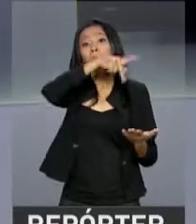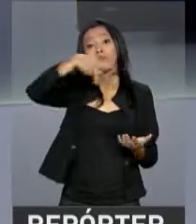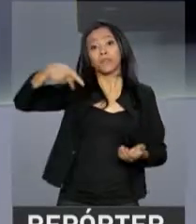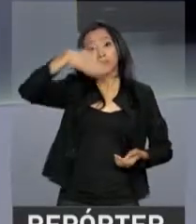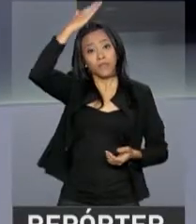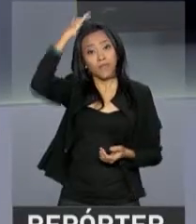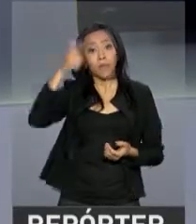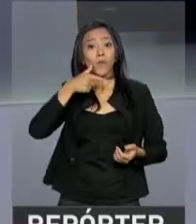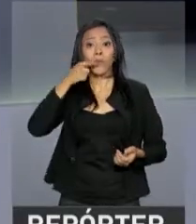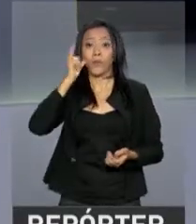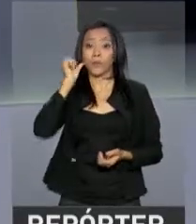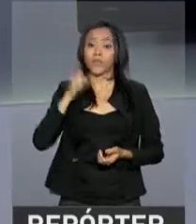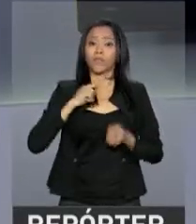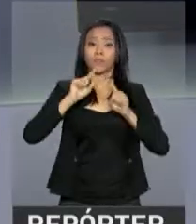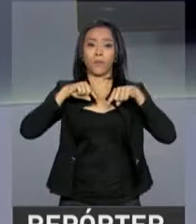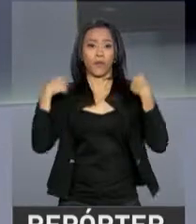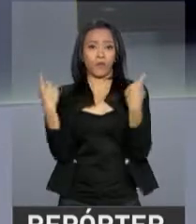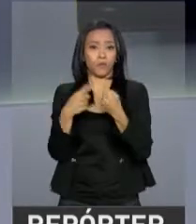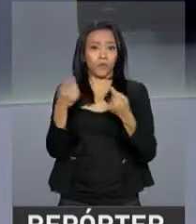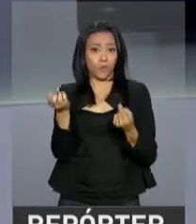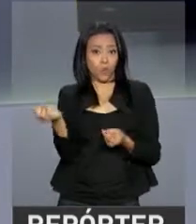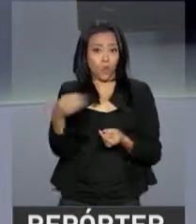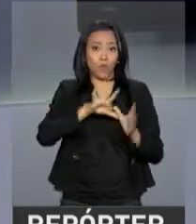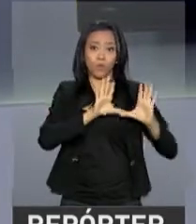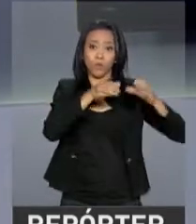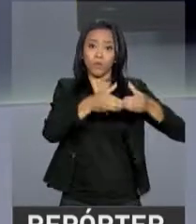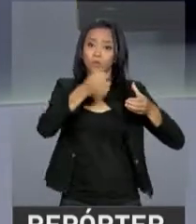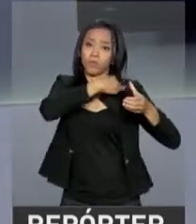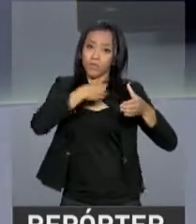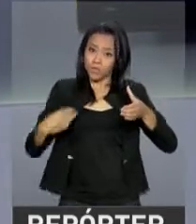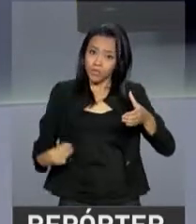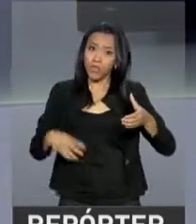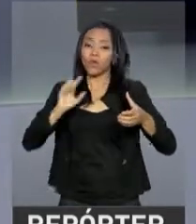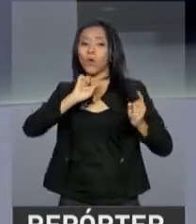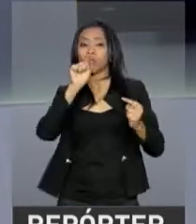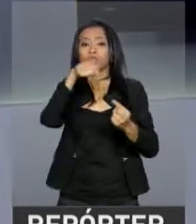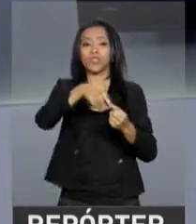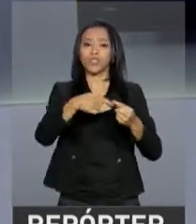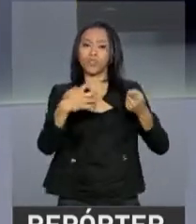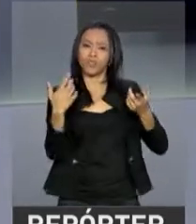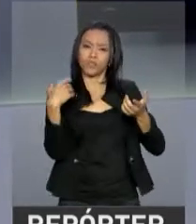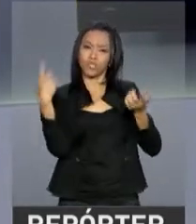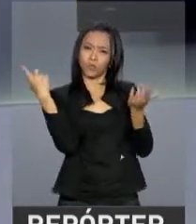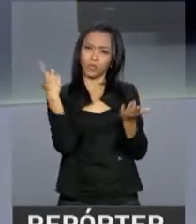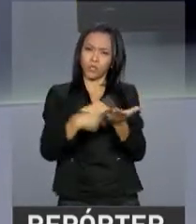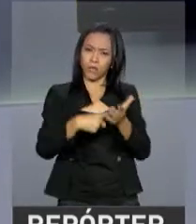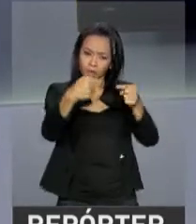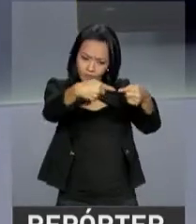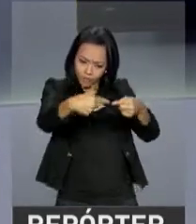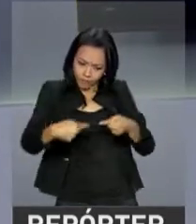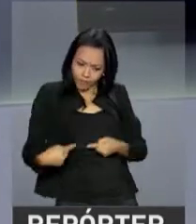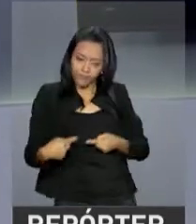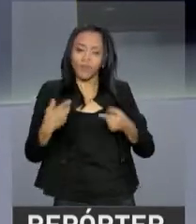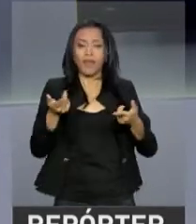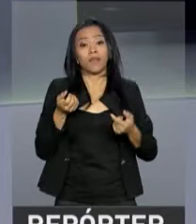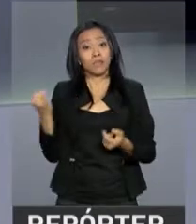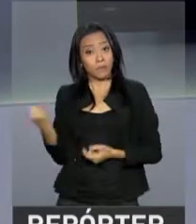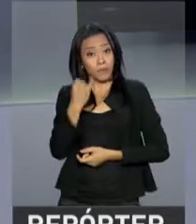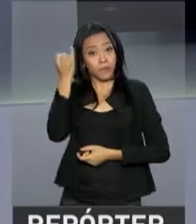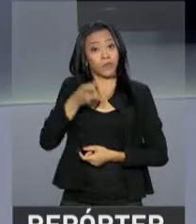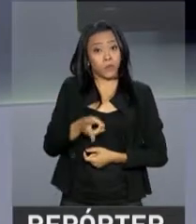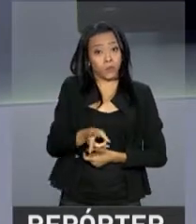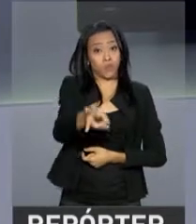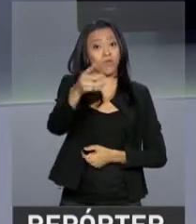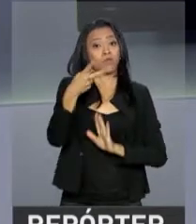realizou ontem uma reunião com a nova equipe ministerial para alinhar os trabalhos ele falou que é fundamental a continuidade dos projetos